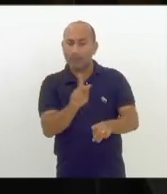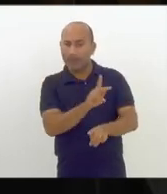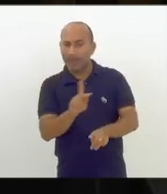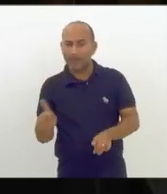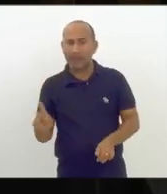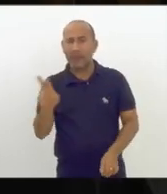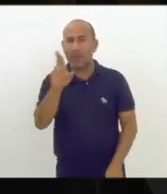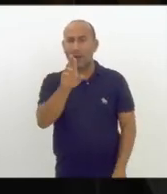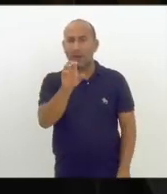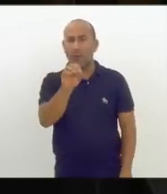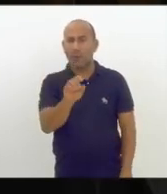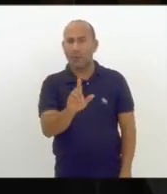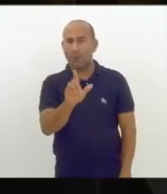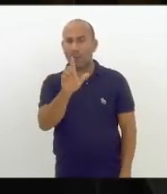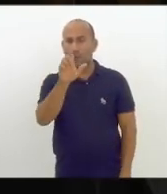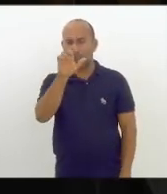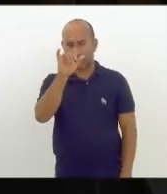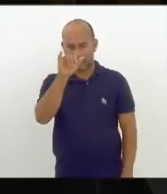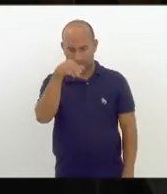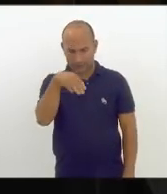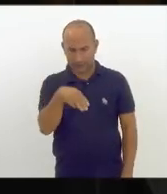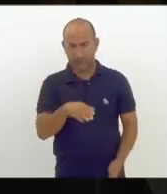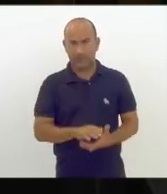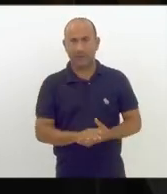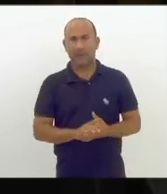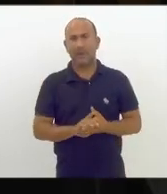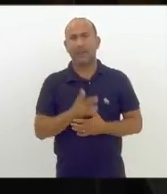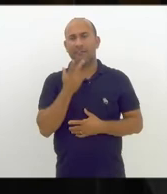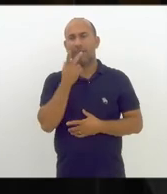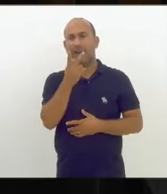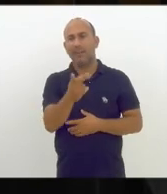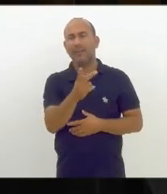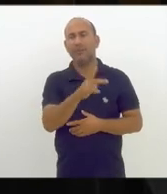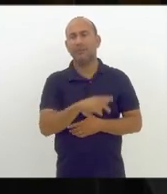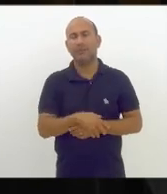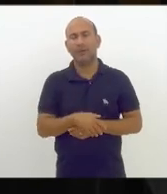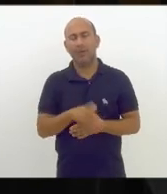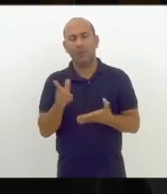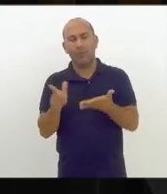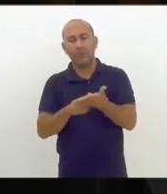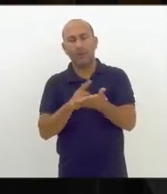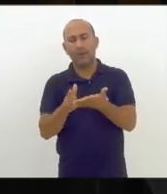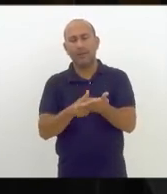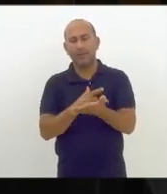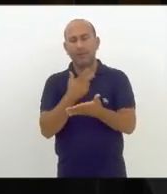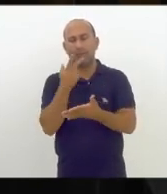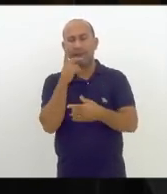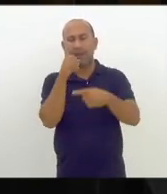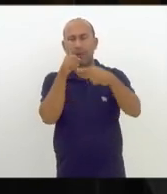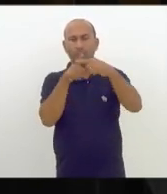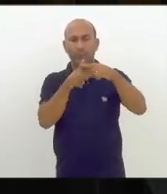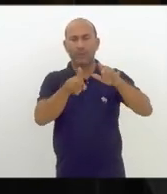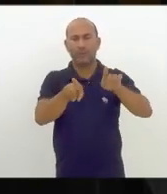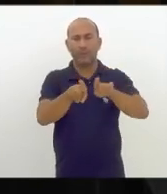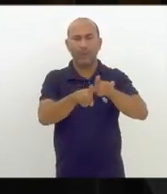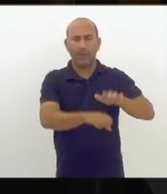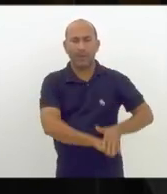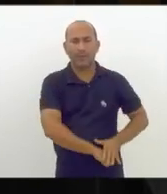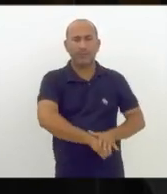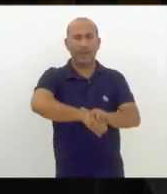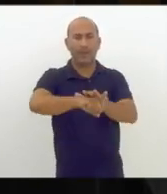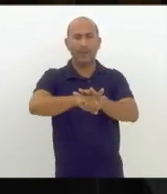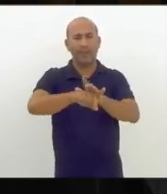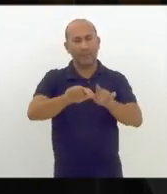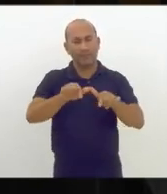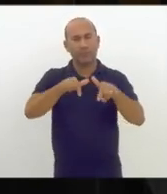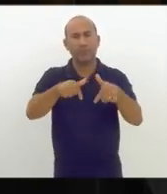livro da biografia dele ali, o livro é Entre a Cruz e a Espada, e o subtítulo é O Valente e Devasso,